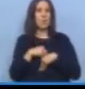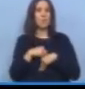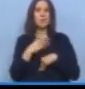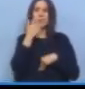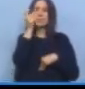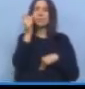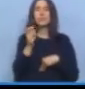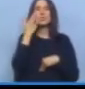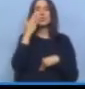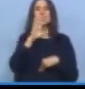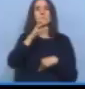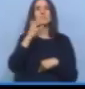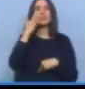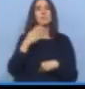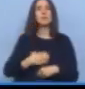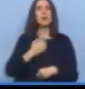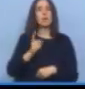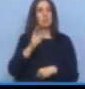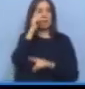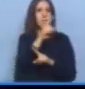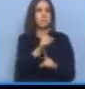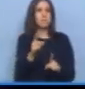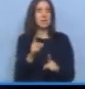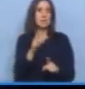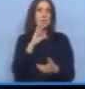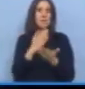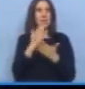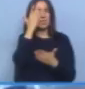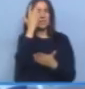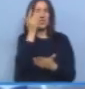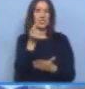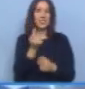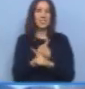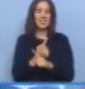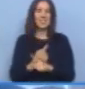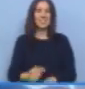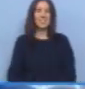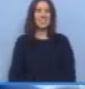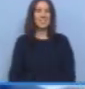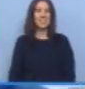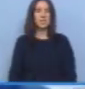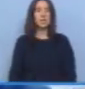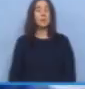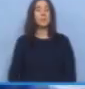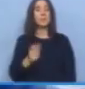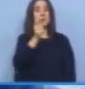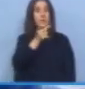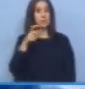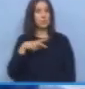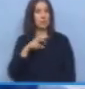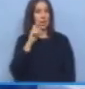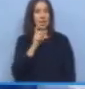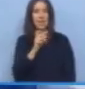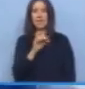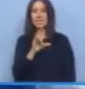pessoa estrangeira num país estrangeiro, não é? E isso facilita um bocadinho a coisa. De alguma forma, os portugueses, Alice, percebes